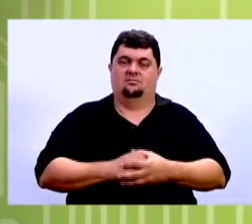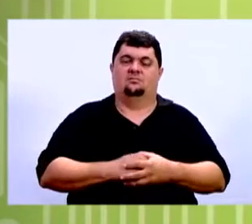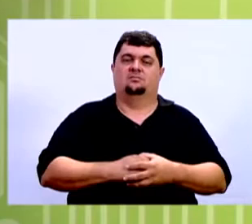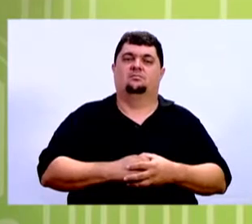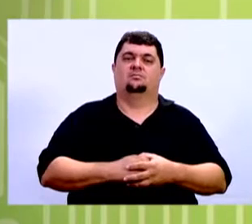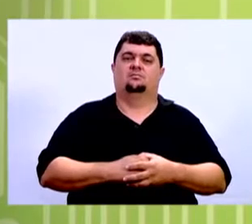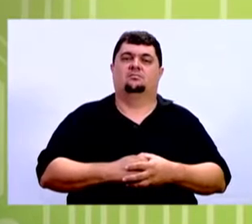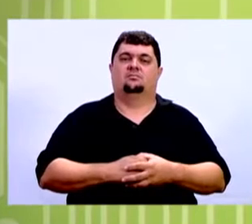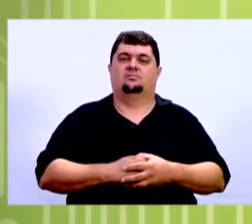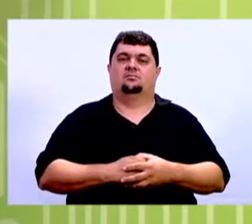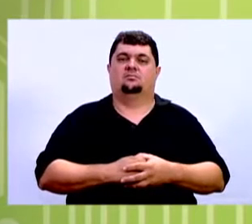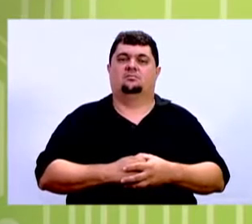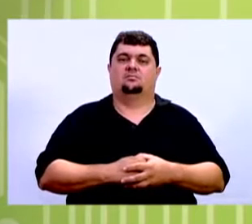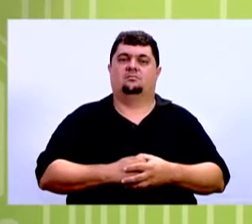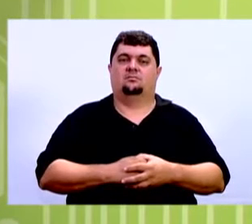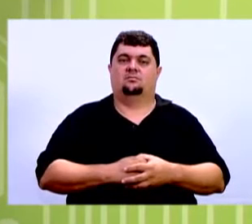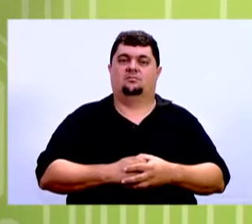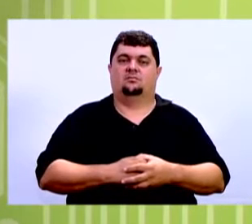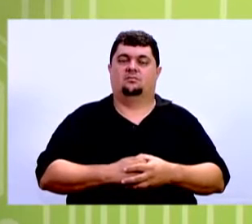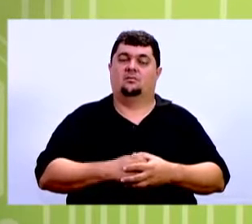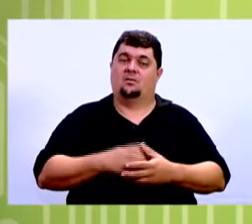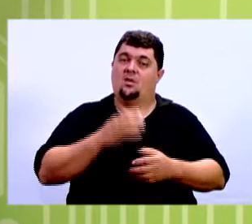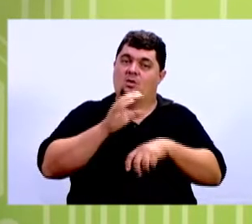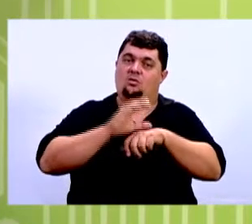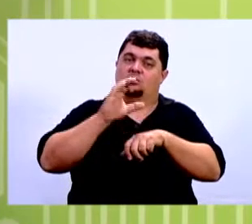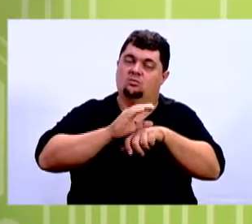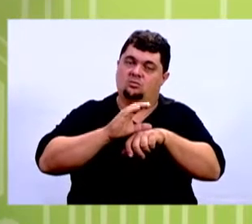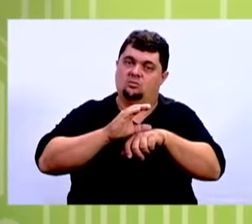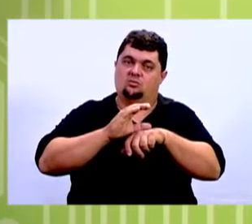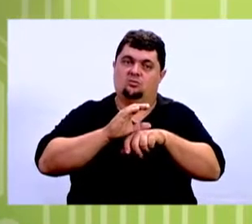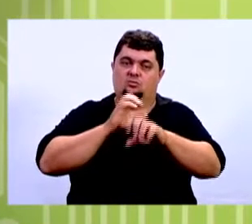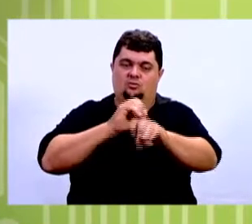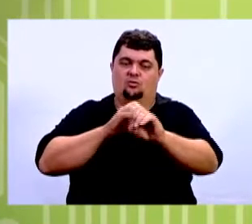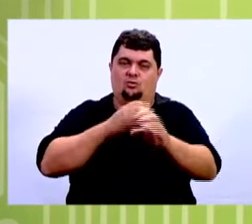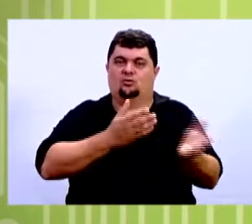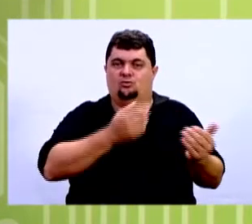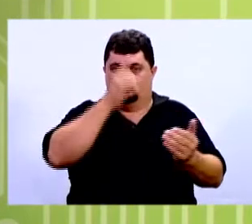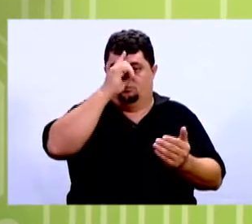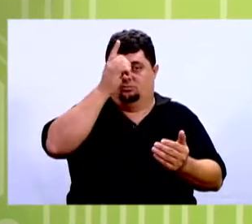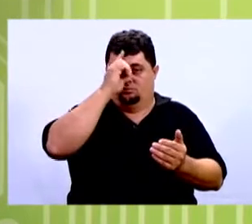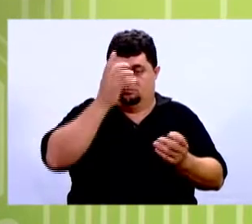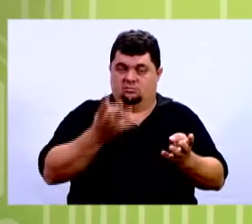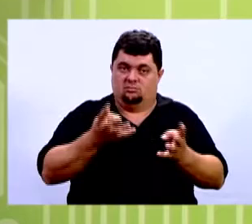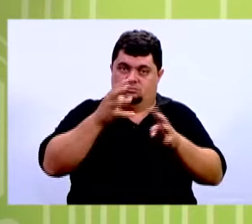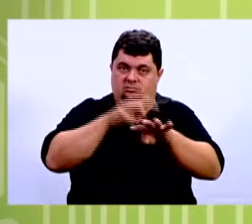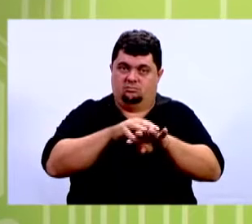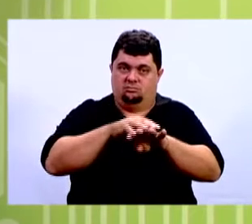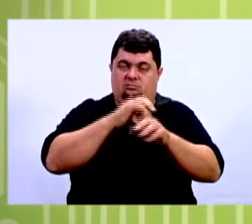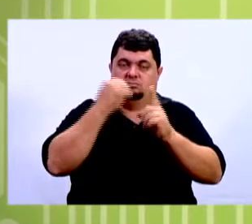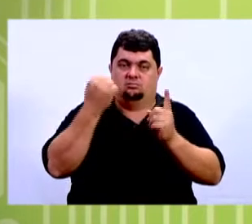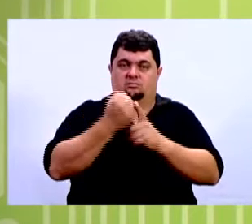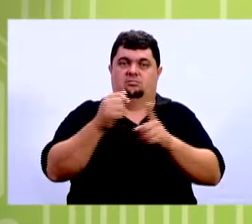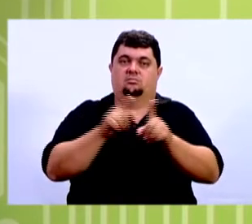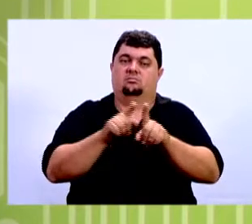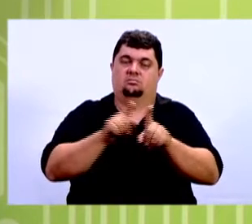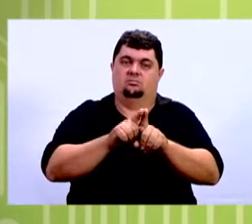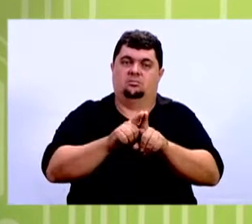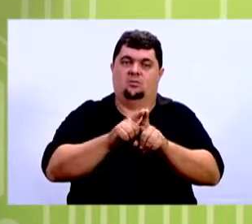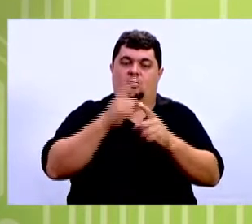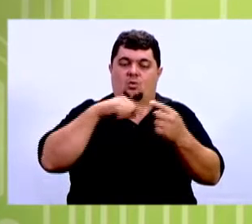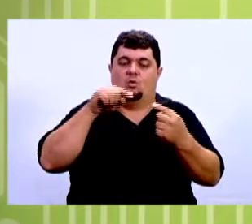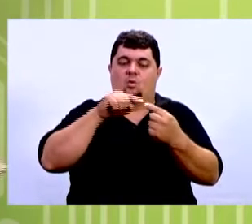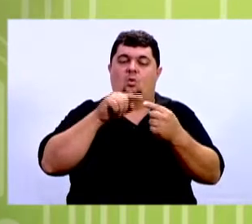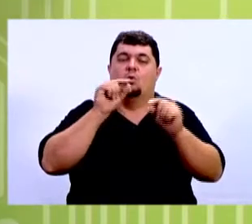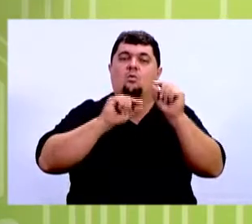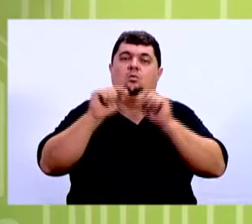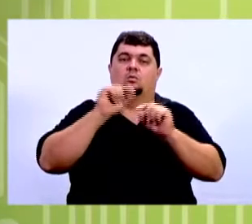curso, do nosso curso Educação de Jovens e Adultos na Diversidade e Inclusão Social. Nosso objeto de estudo